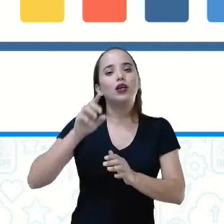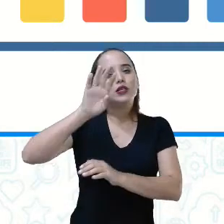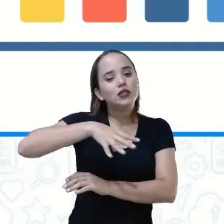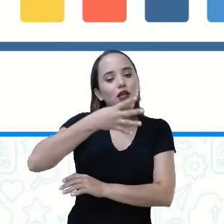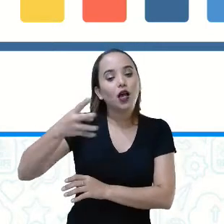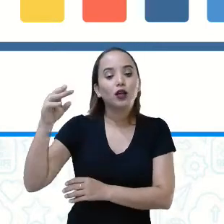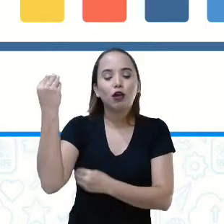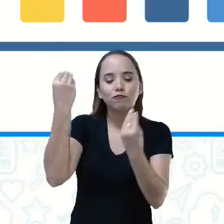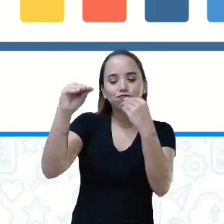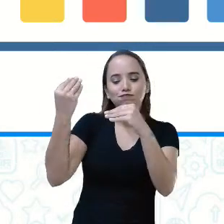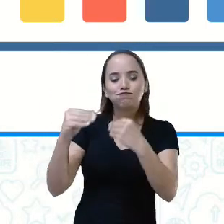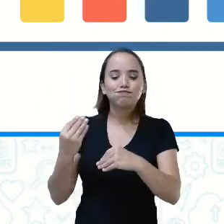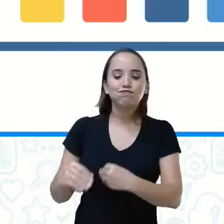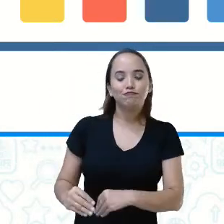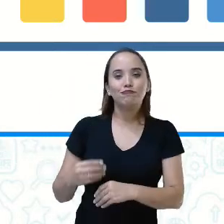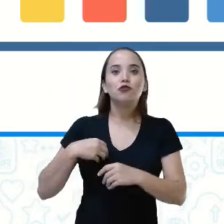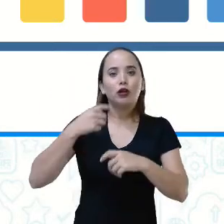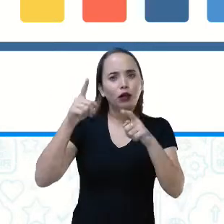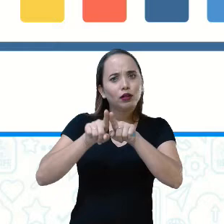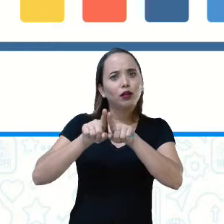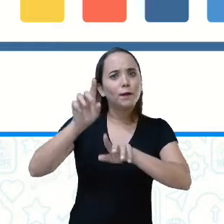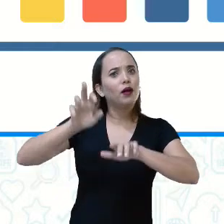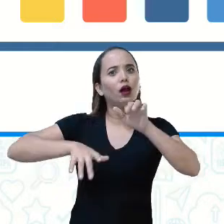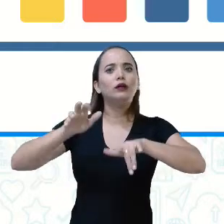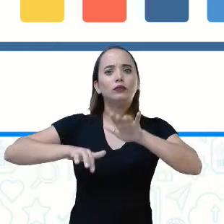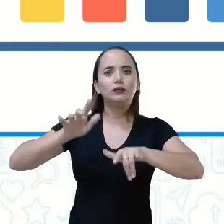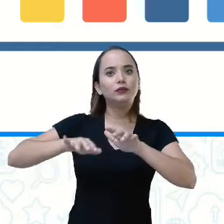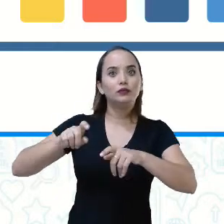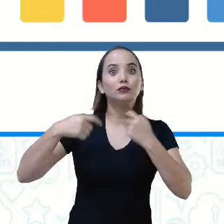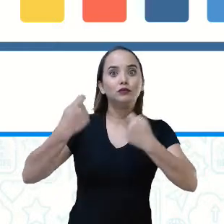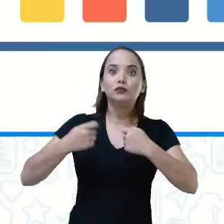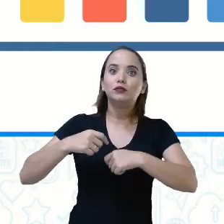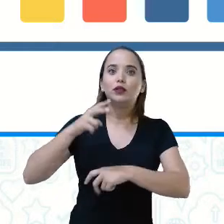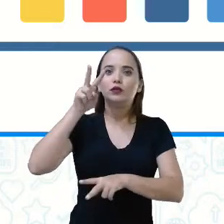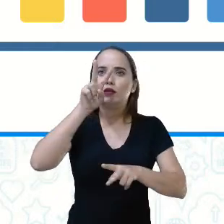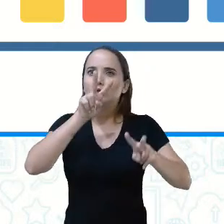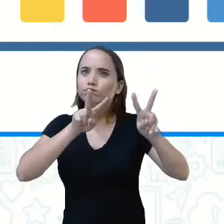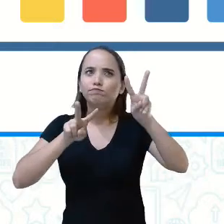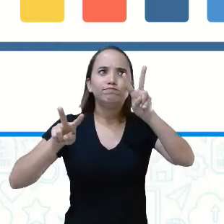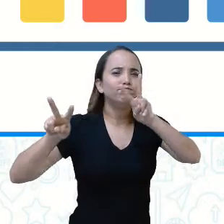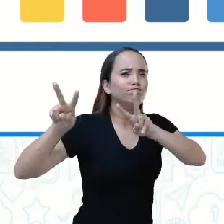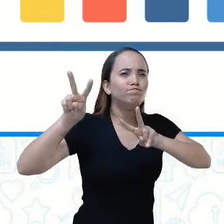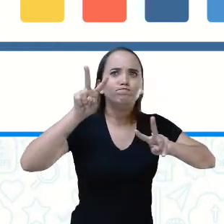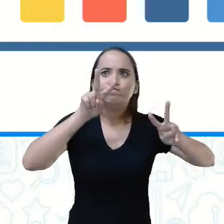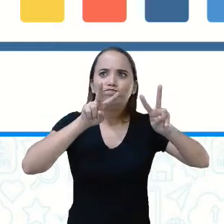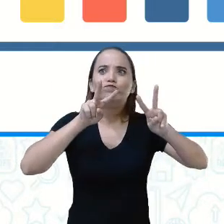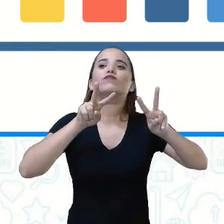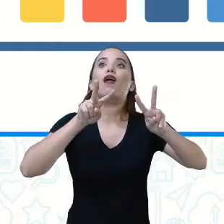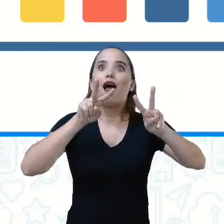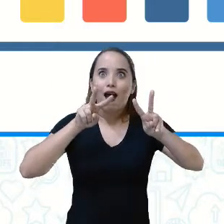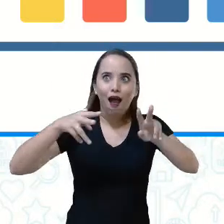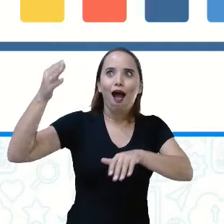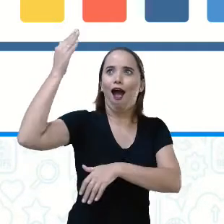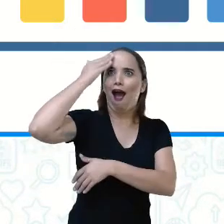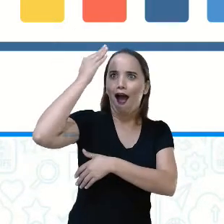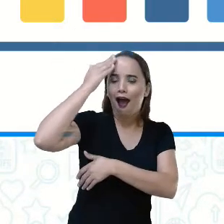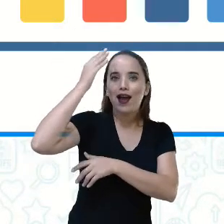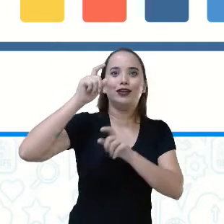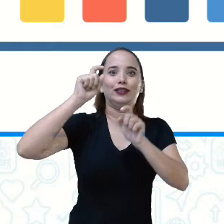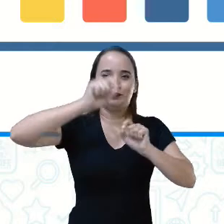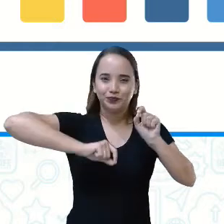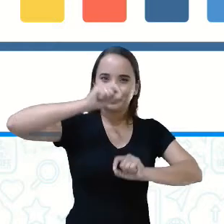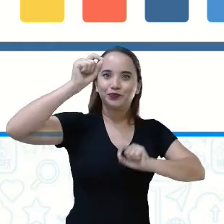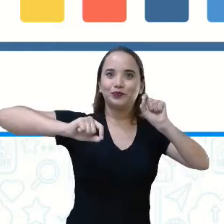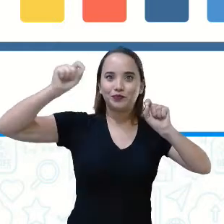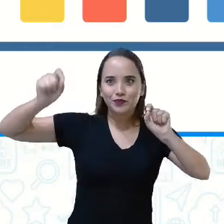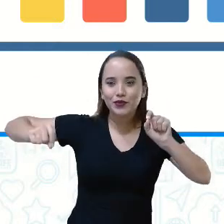são digitadas, e a gente precisa visualizar esses dados de uma maneira mais geral, de uma maneira mais ampla. Os gráficos vão